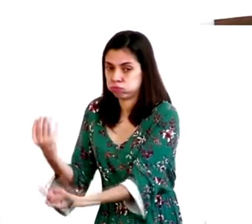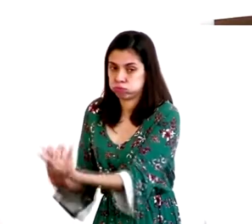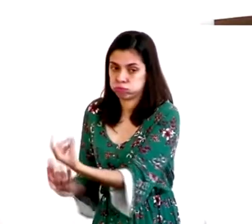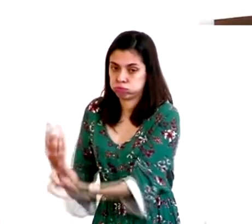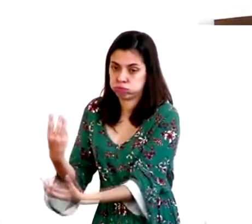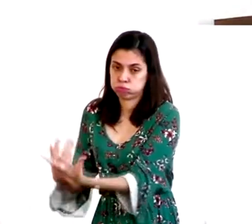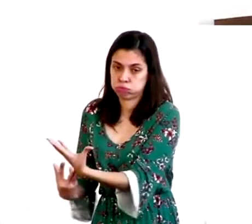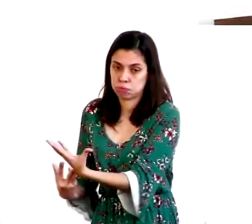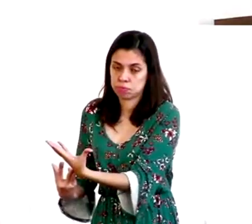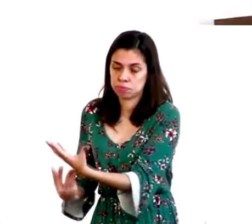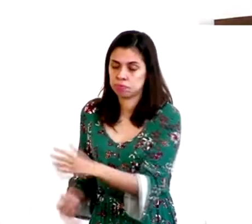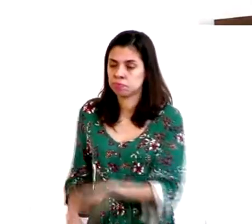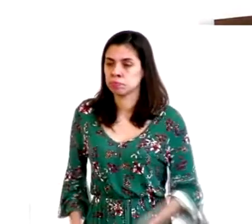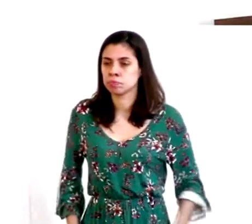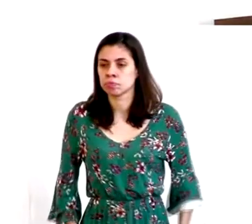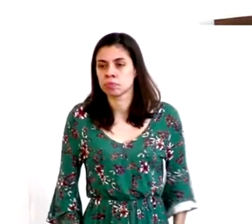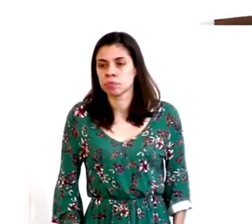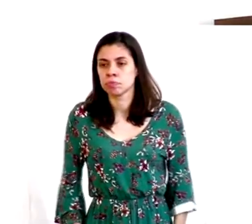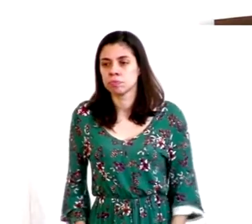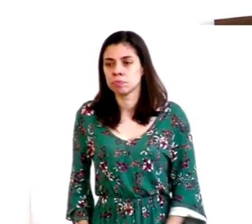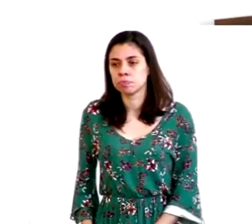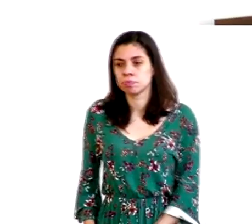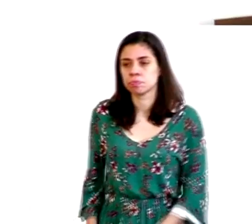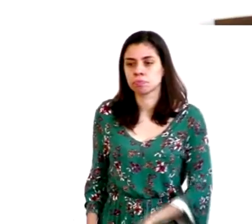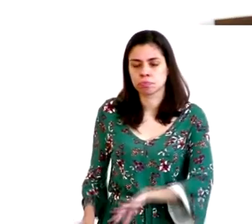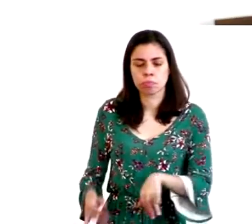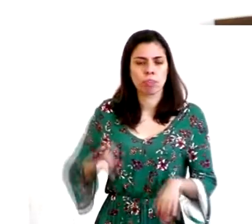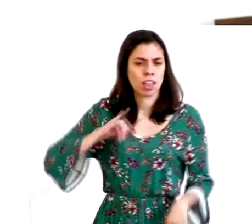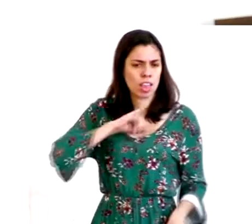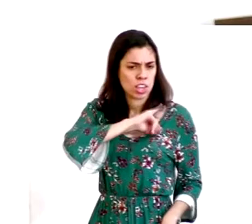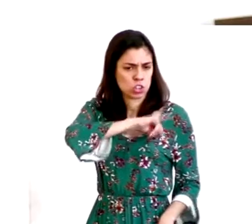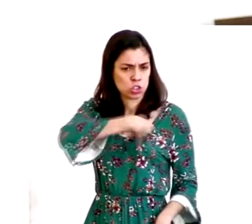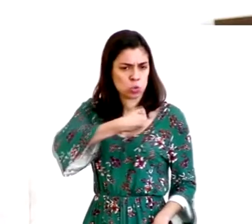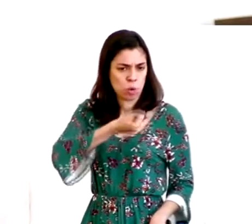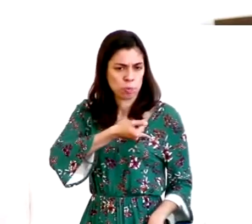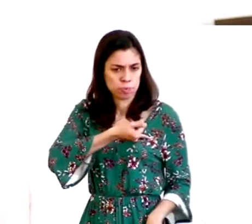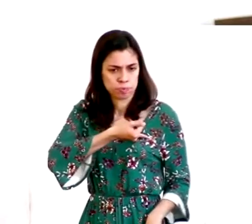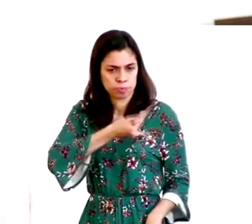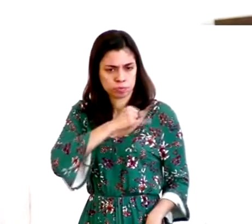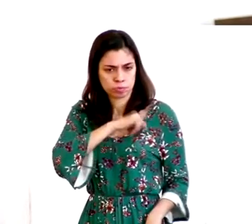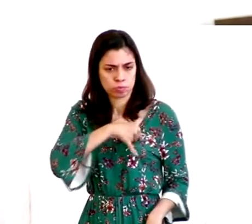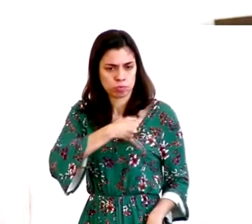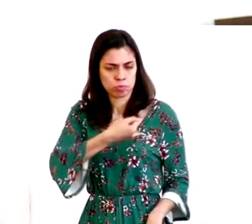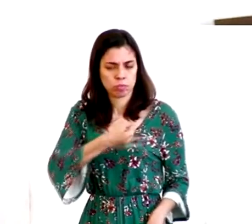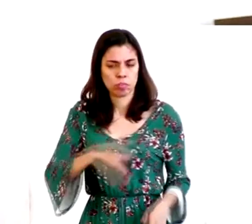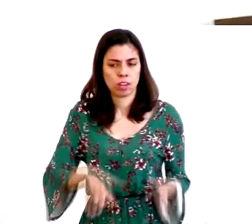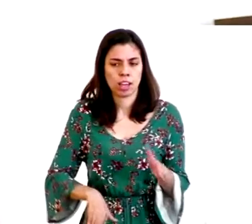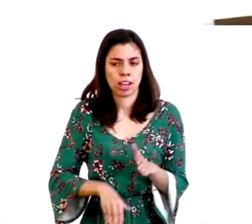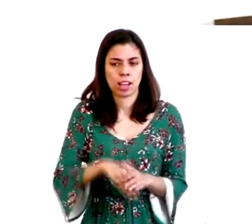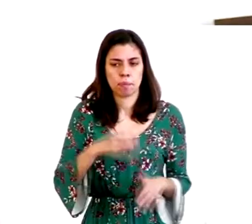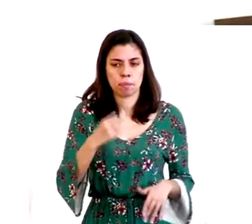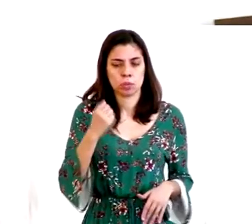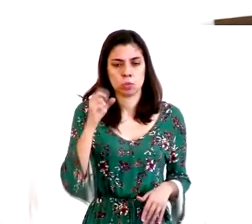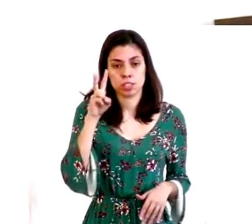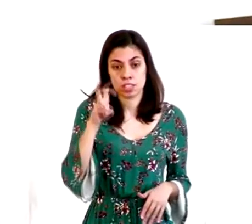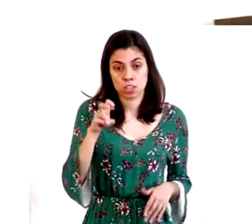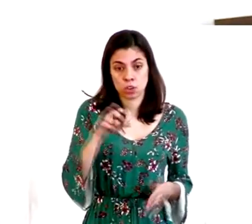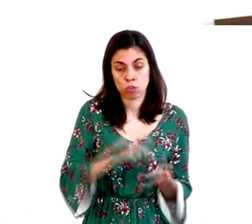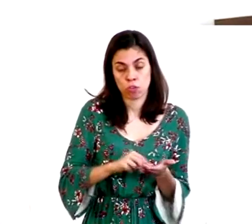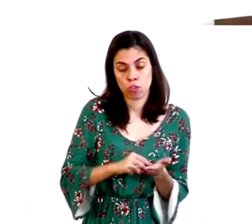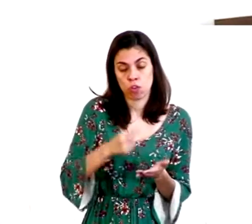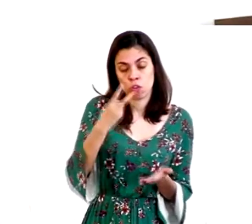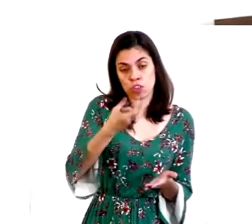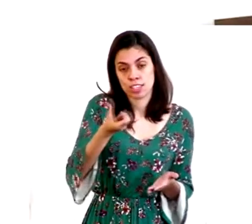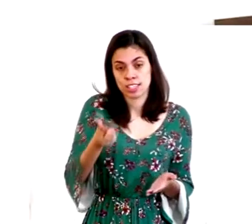Isso se torna mais explícito no Evangelho de João, no capítulo 5, versos 26 e 27. Podemos ler